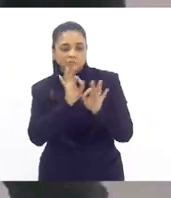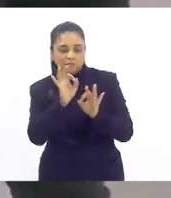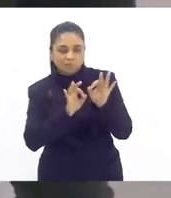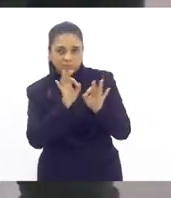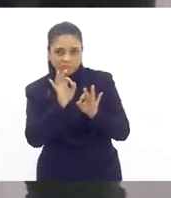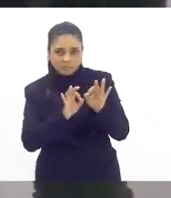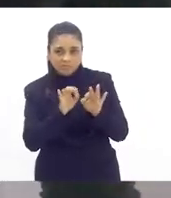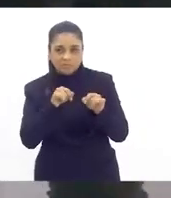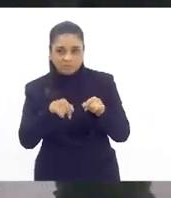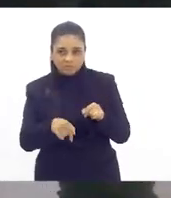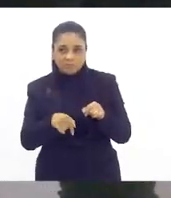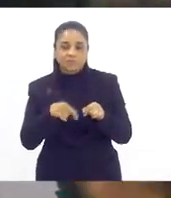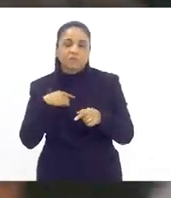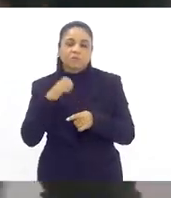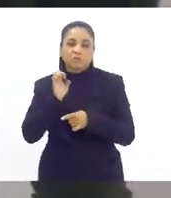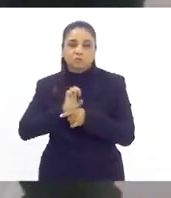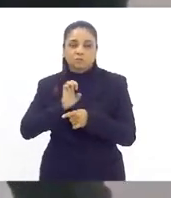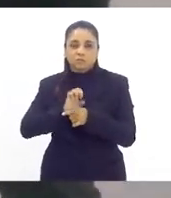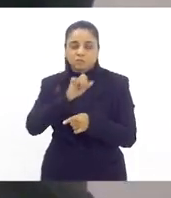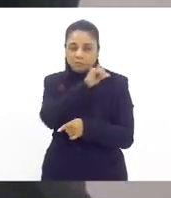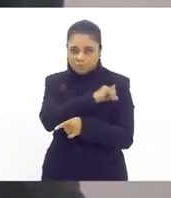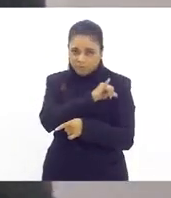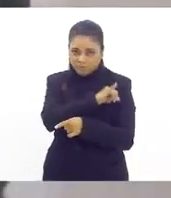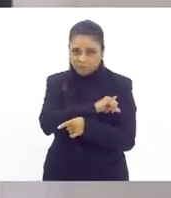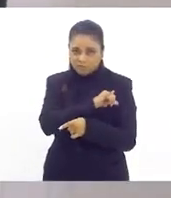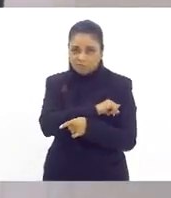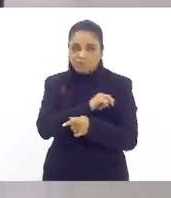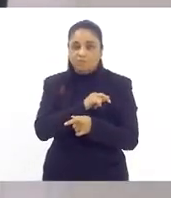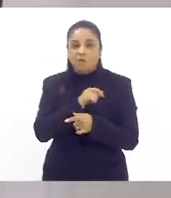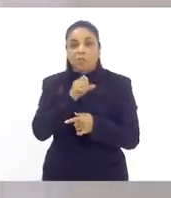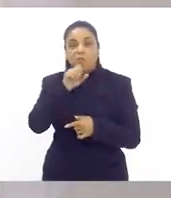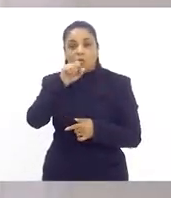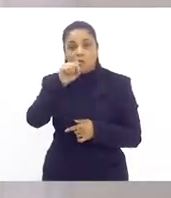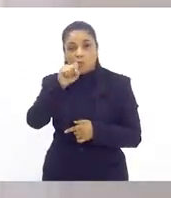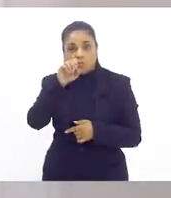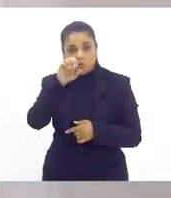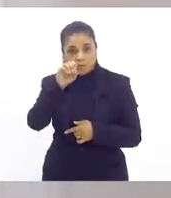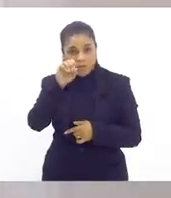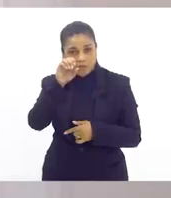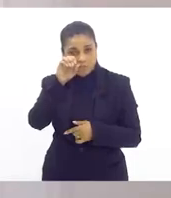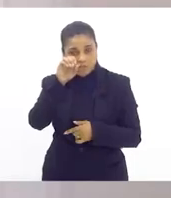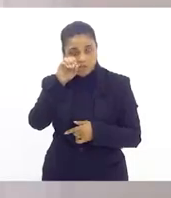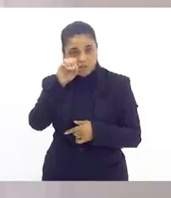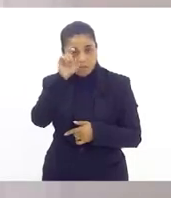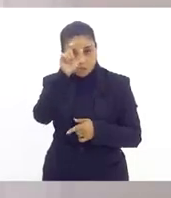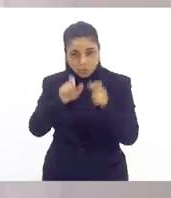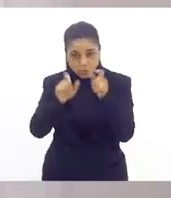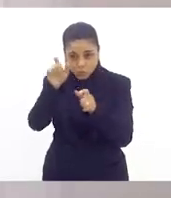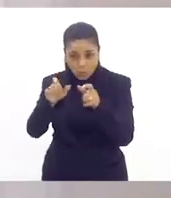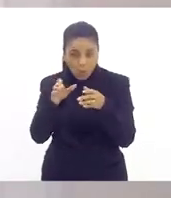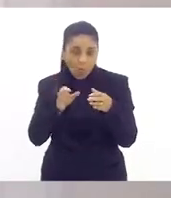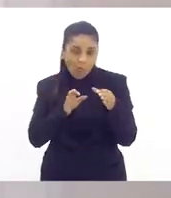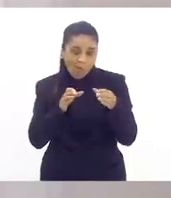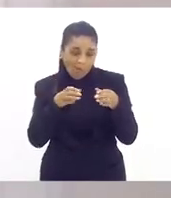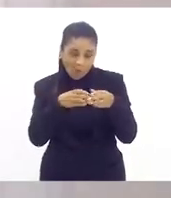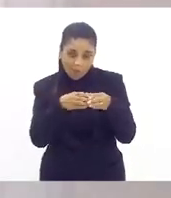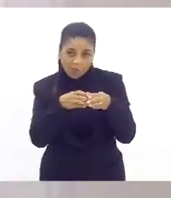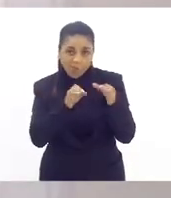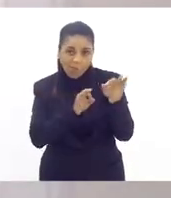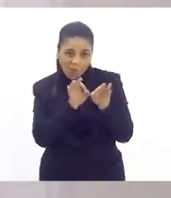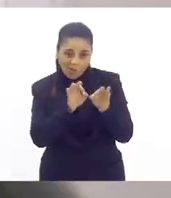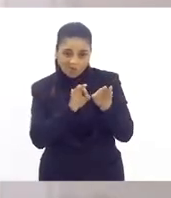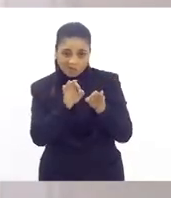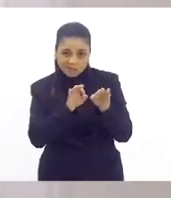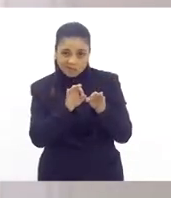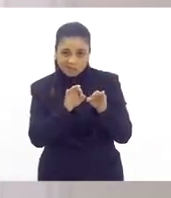regionalmente aqui aqui no Rio a gente tem mais 80 pessoas organizadas num grupo é para